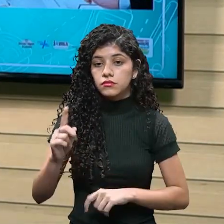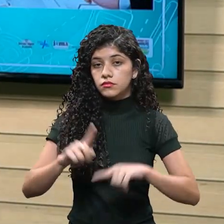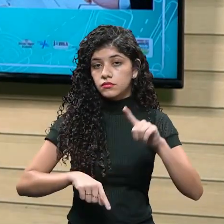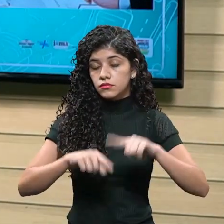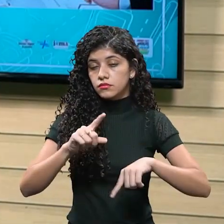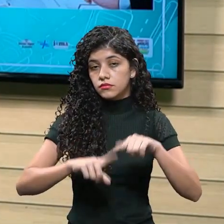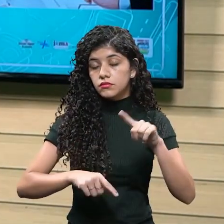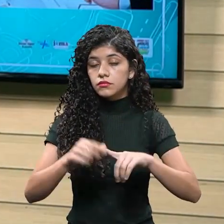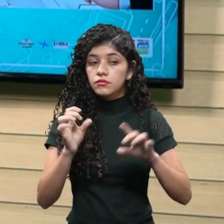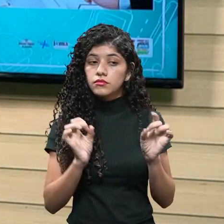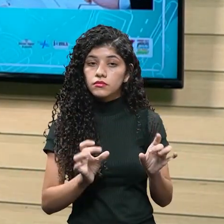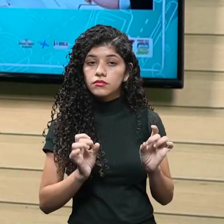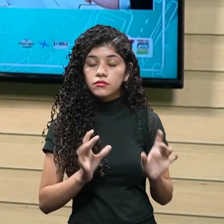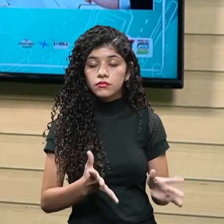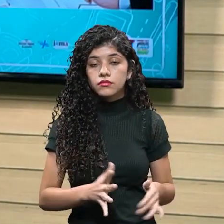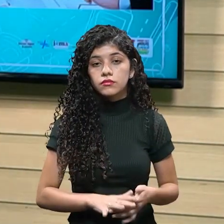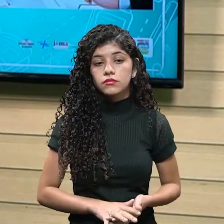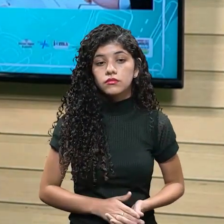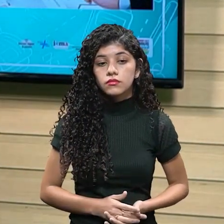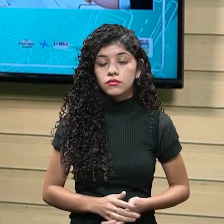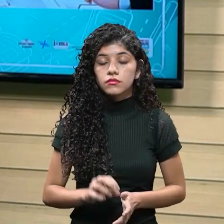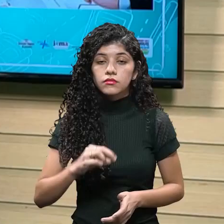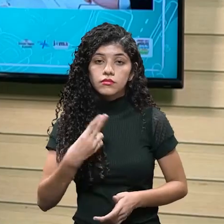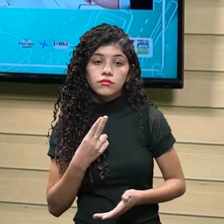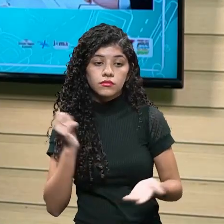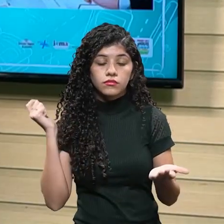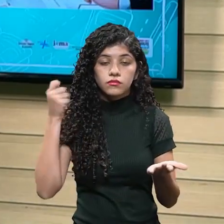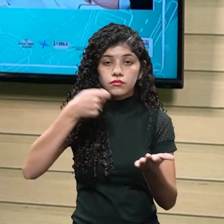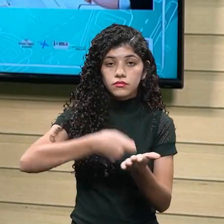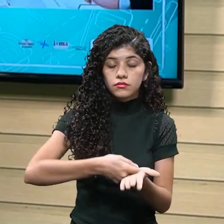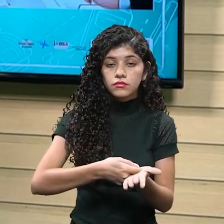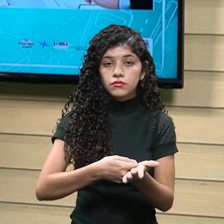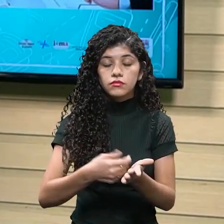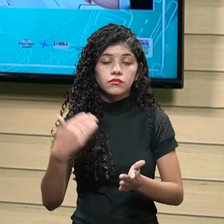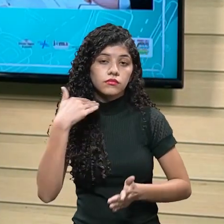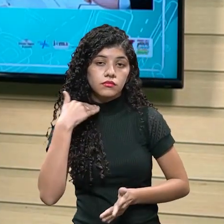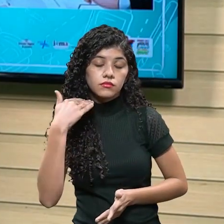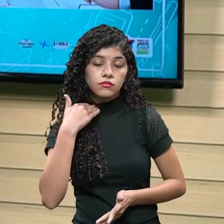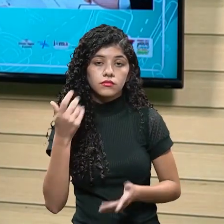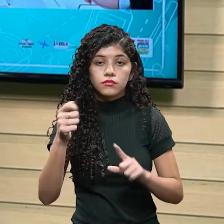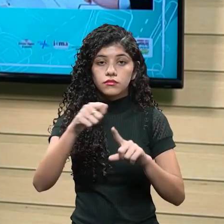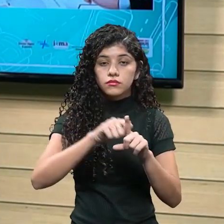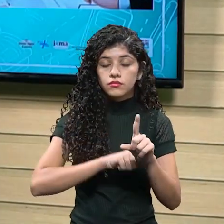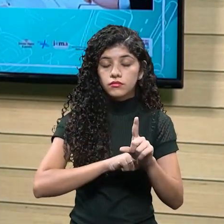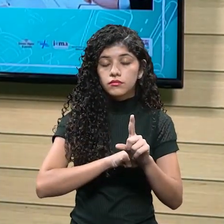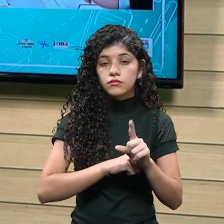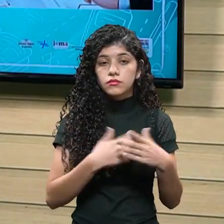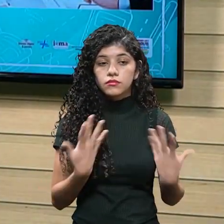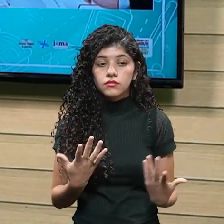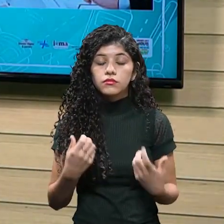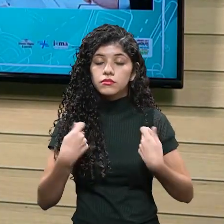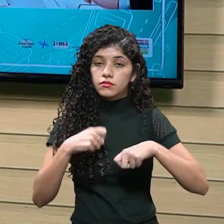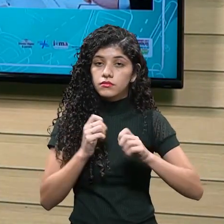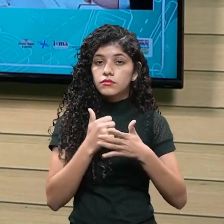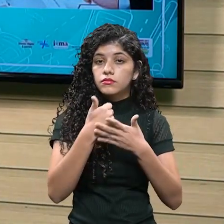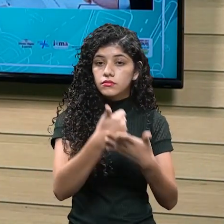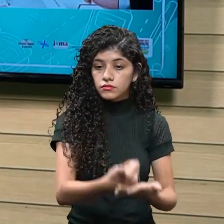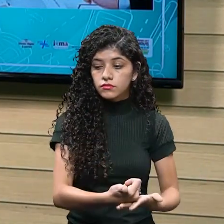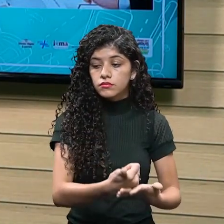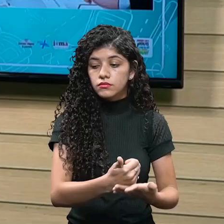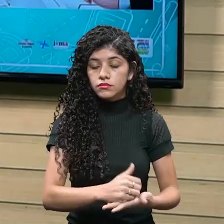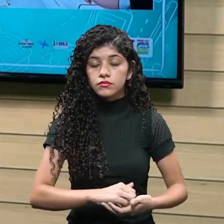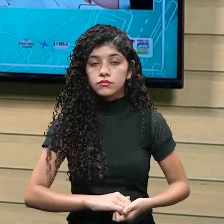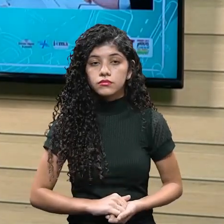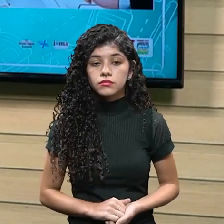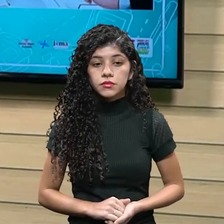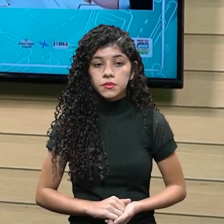cooperativa vende por esse cooperado, seja mesmo um pagamento de boleto bancário mensal, mas ele tem que cooperar, ele